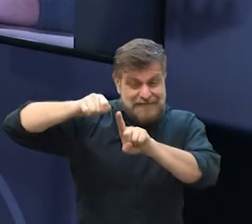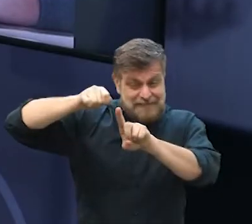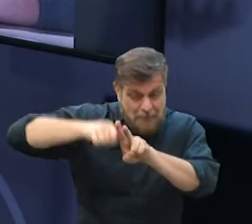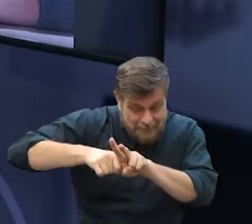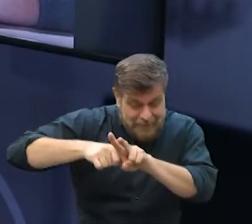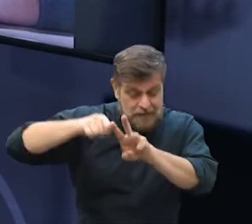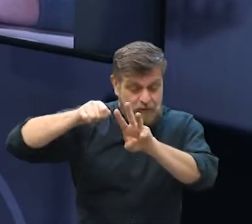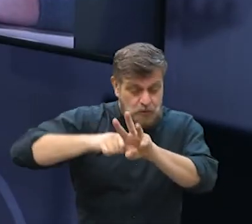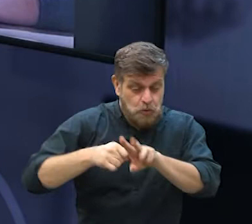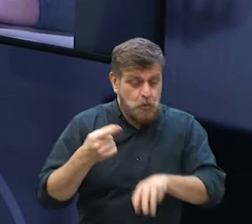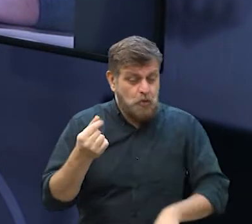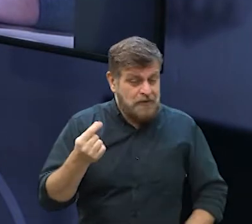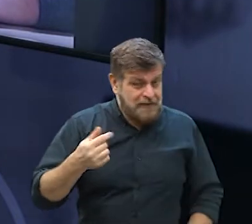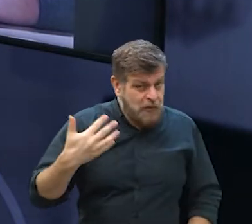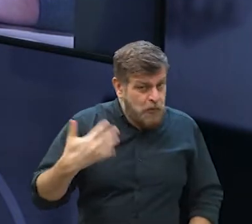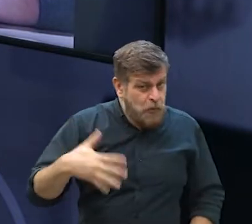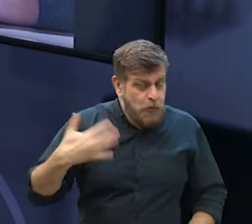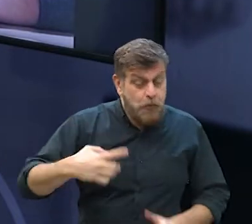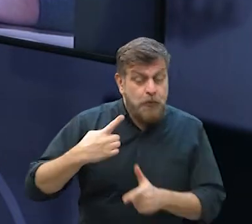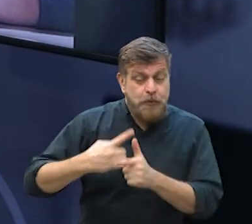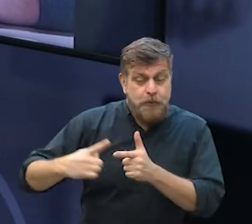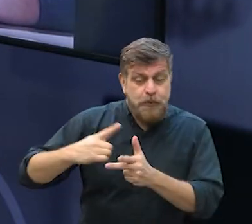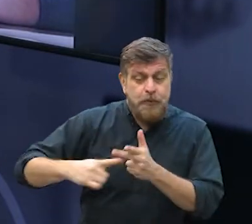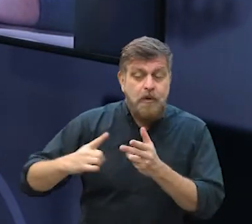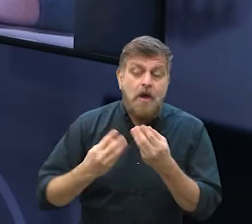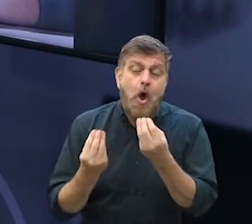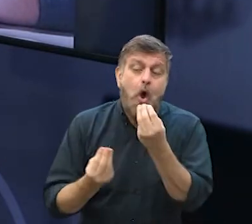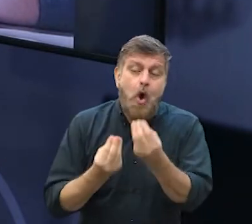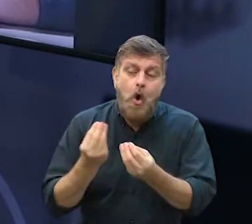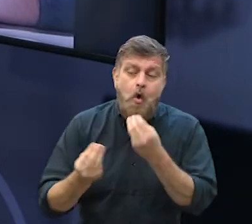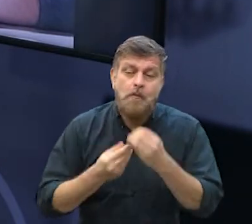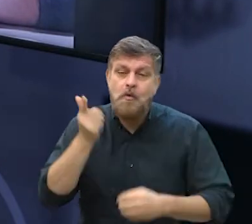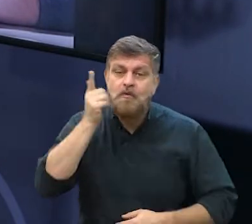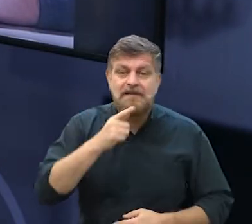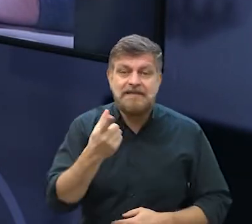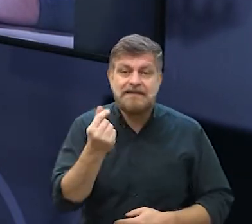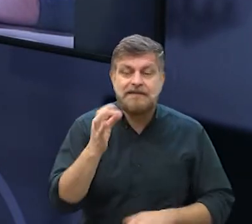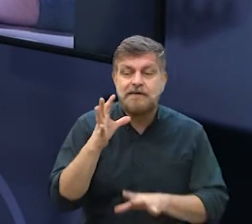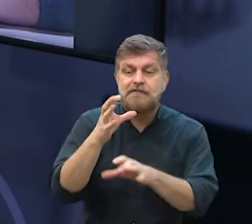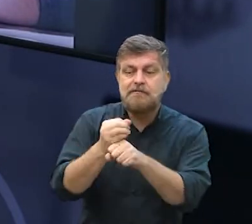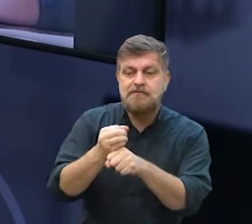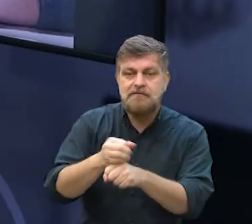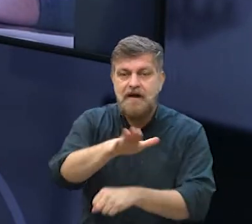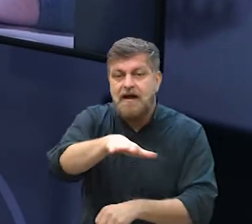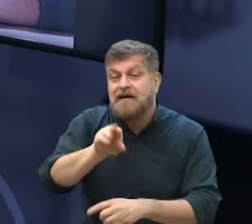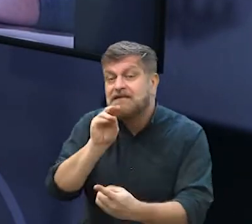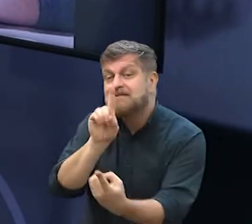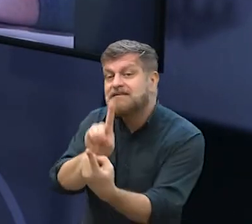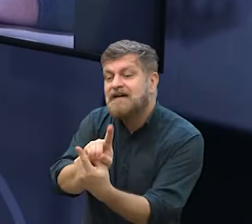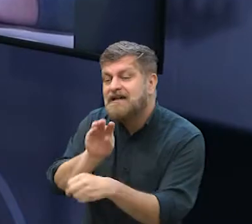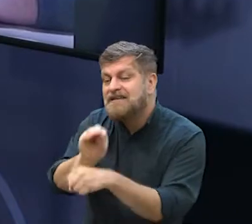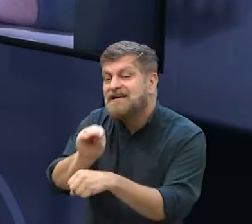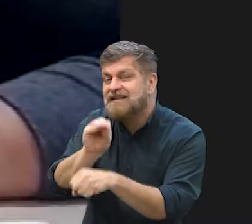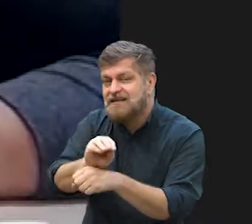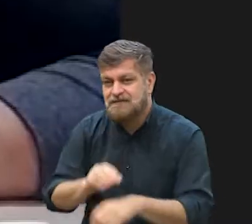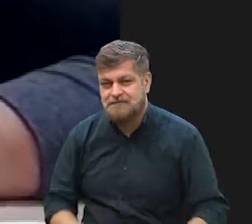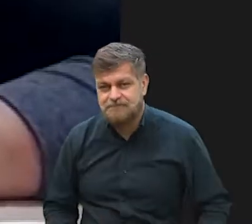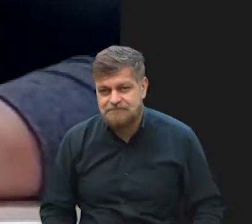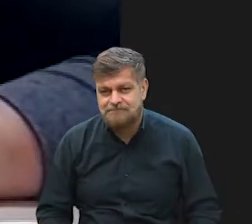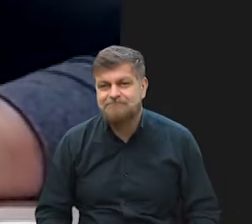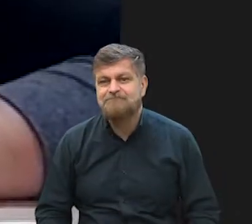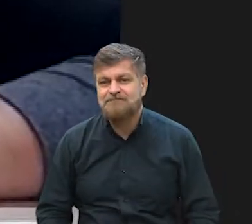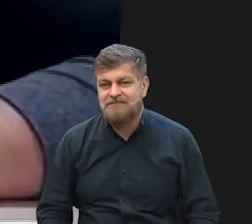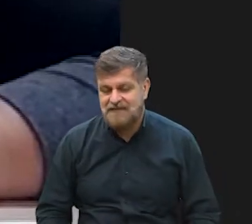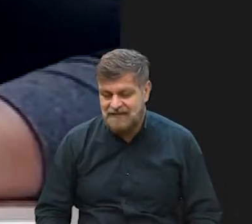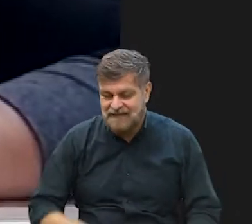isso funciona para vocês? Como é que vocês se mantêm financeiramente para atender essas crianças? Isso, essa é a parte